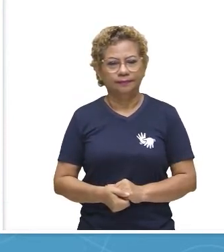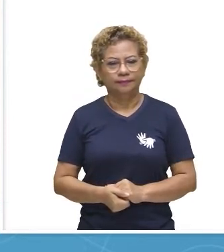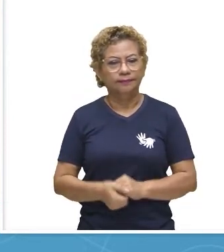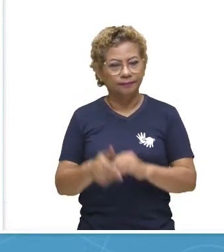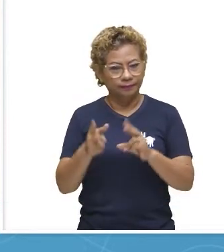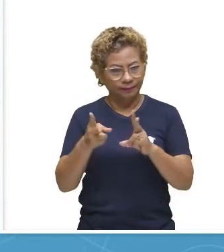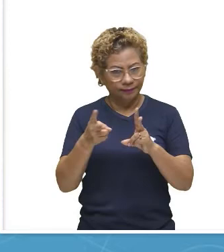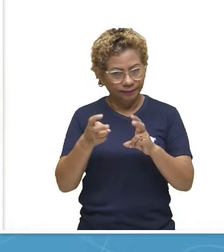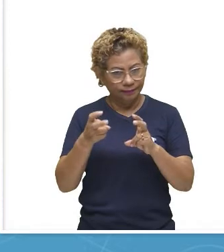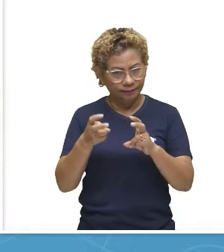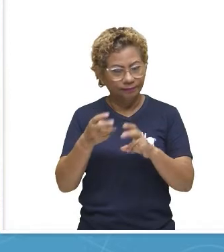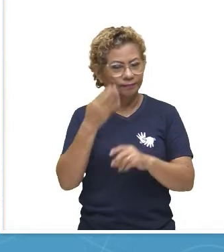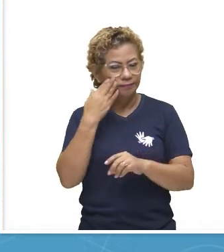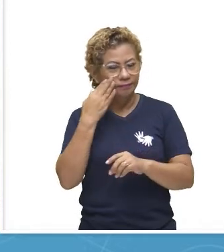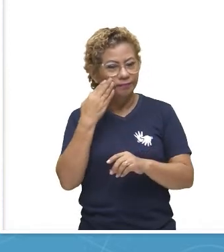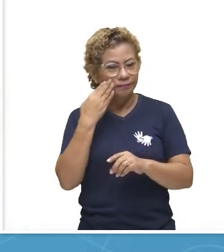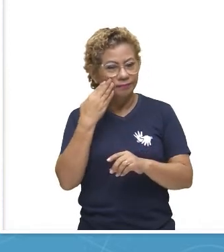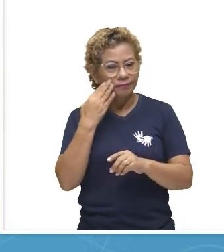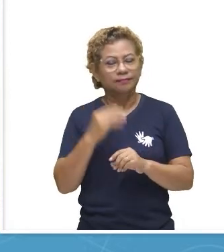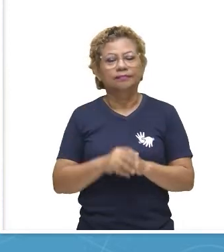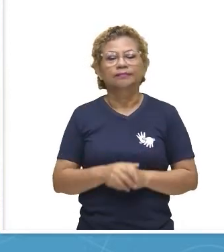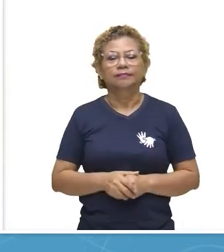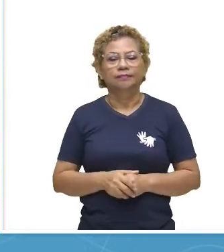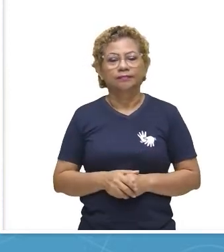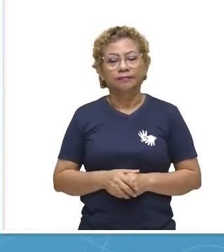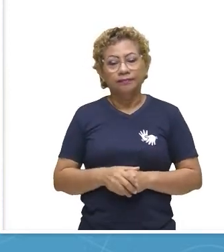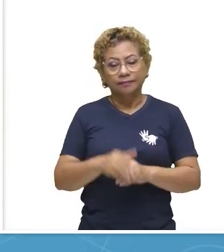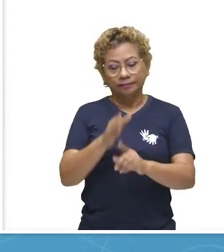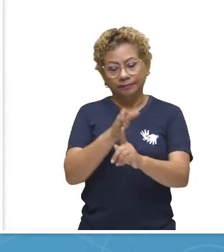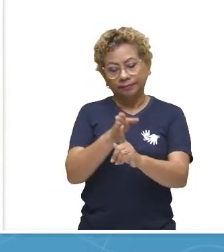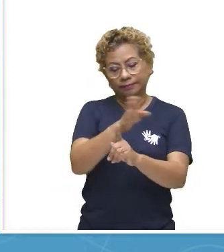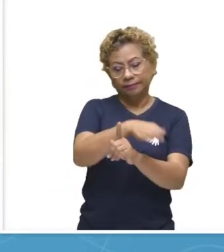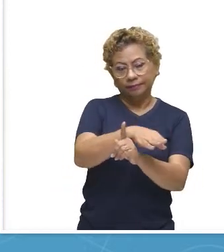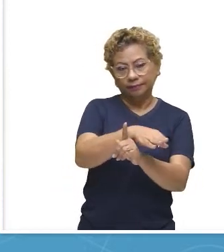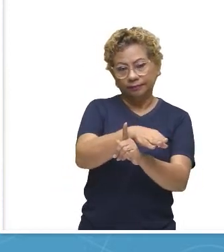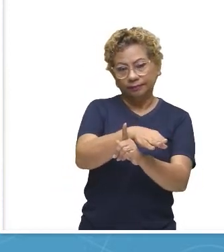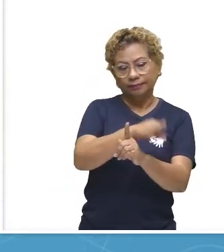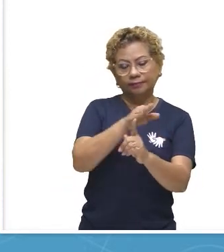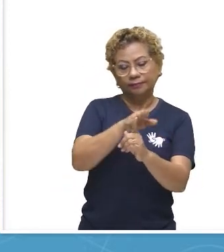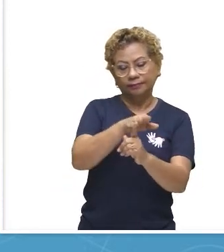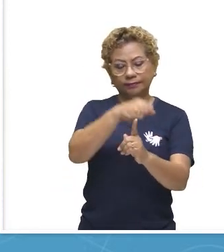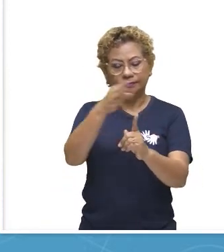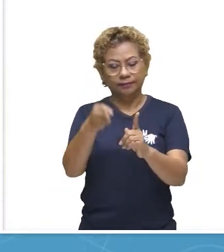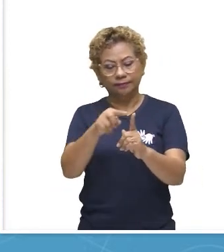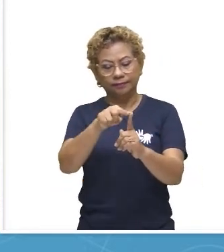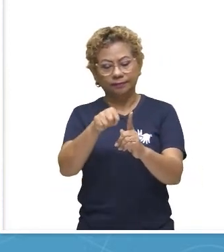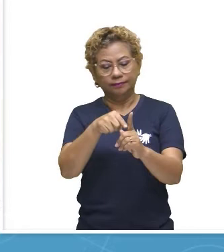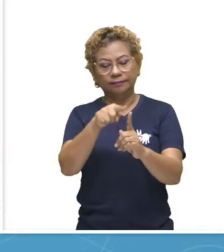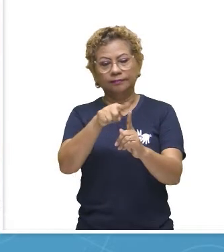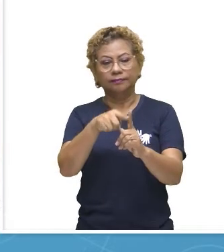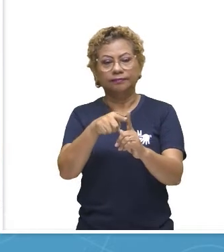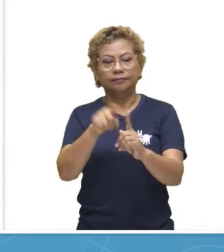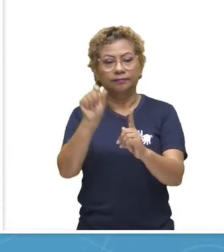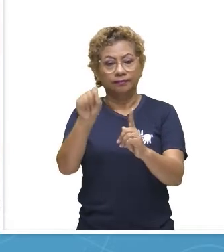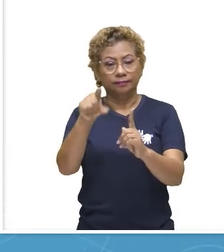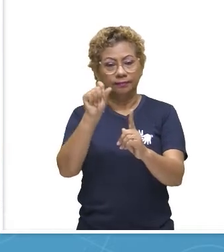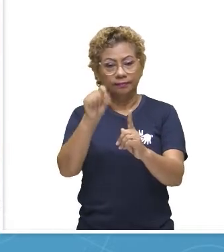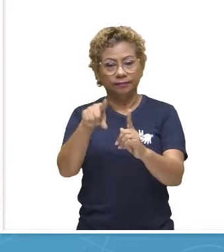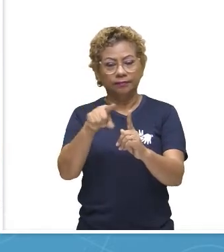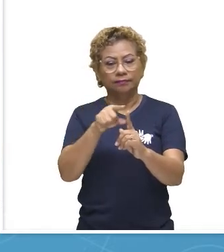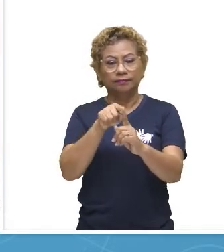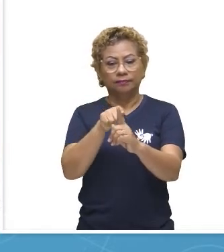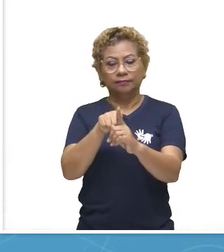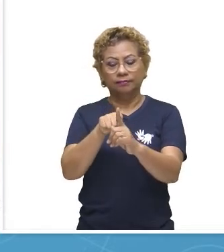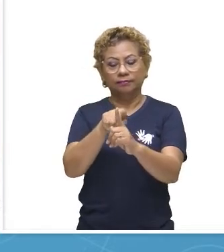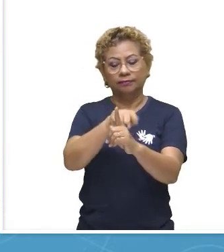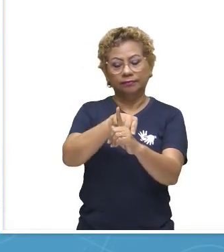Esse ângulo aqui que eu estou marcando de azul está desse lado da reta transversal. E aí o